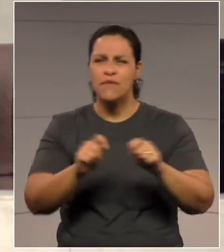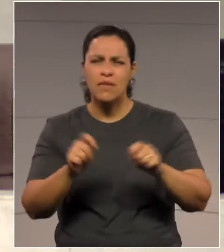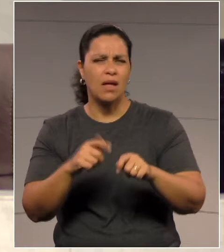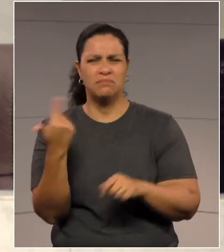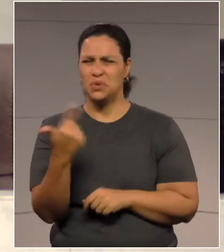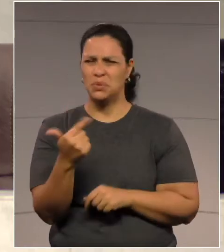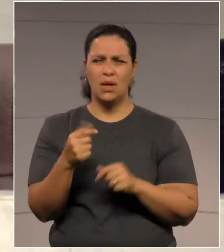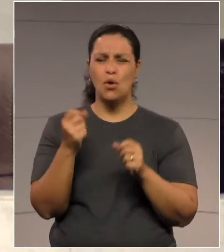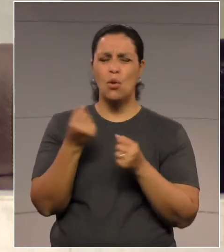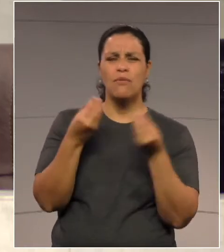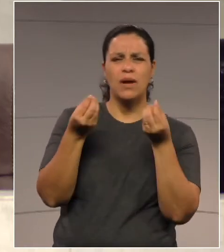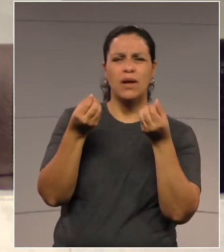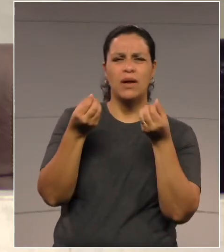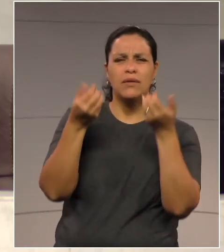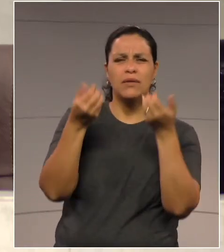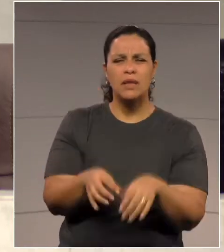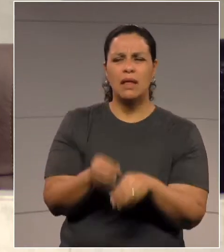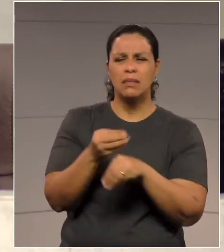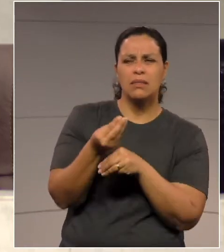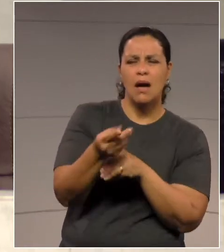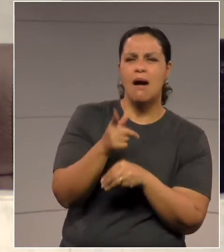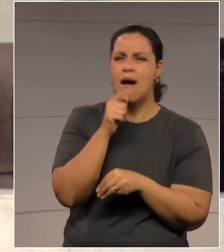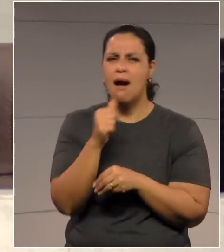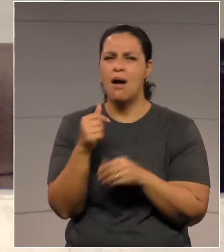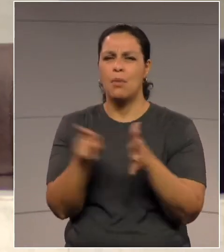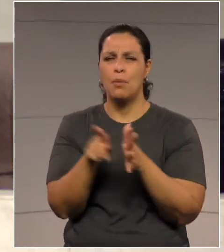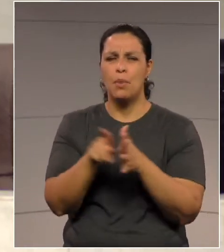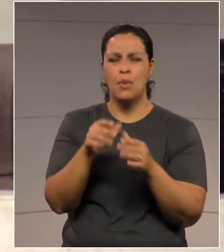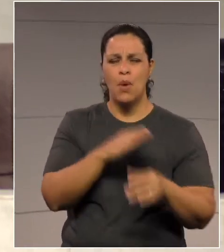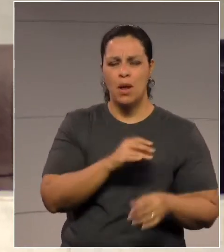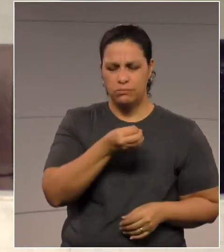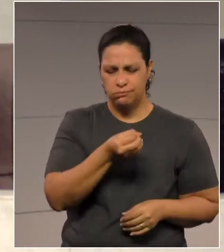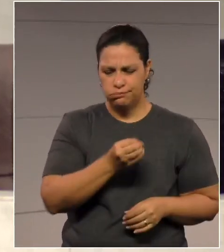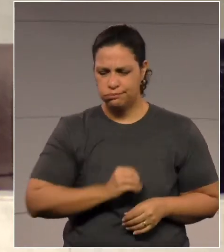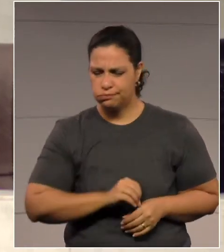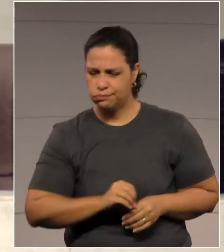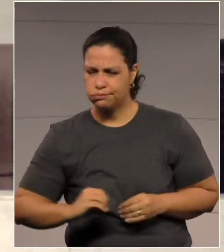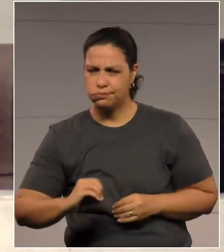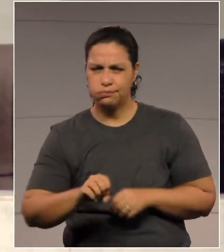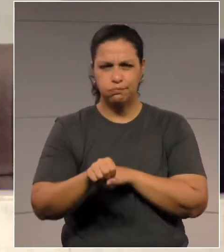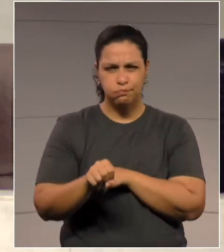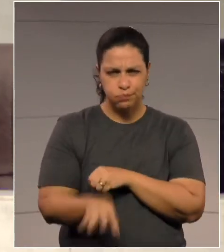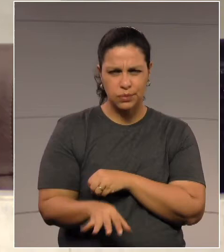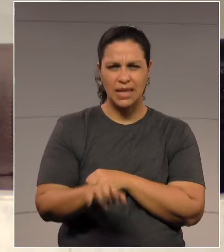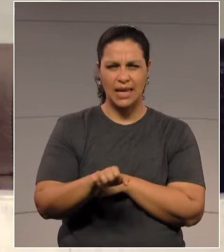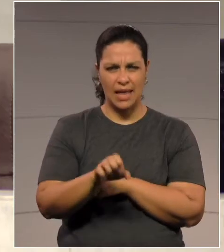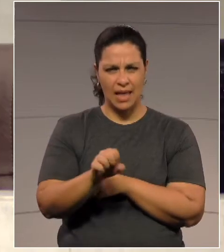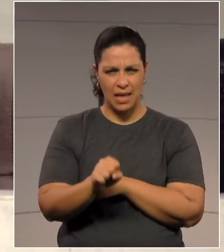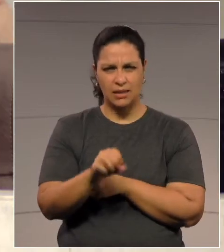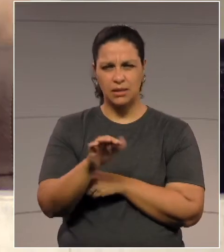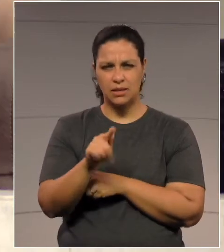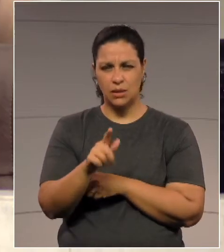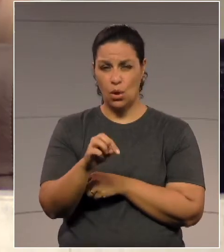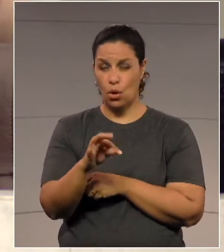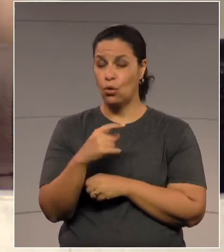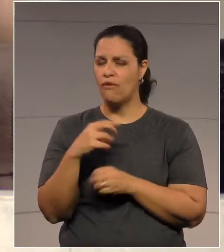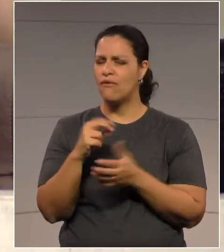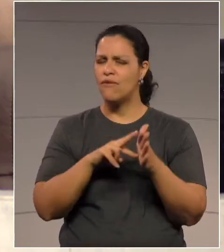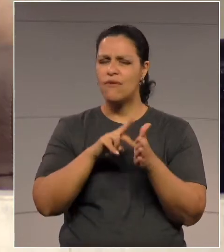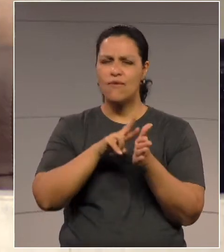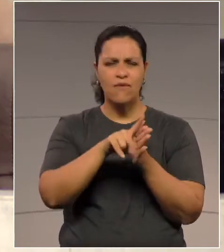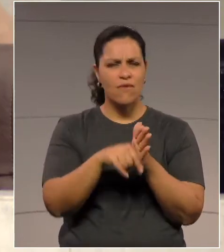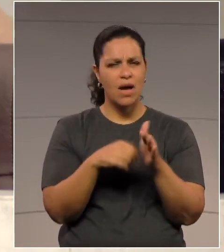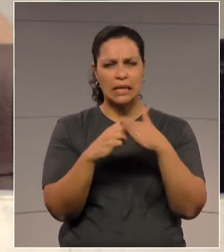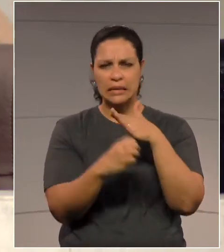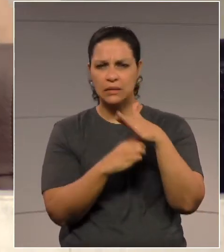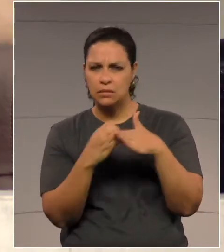incapacidade de fornecimento de serviços básicos, principalmente na área de esgoto, e que estão todos sendo assediados por investidores, empresas,